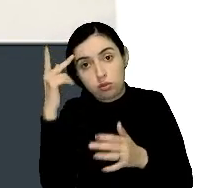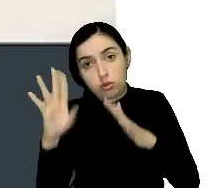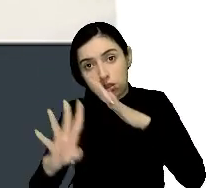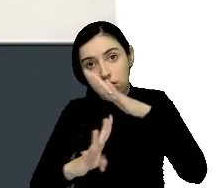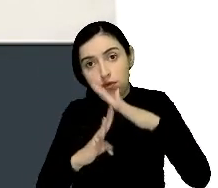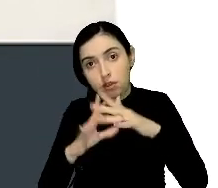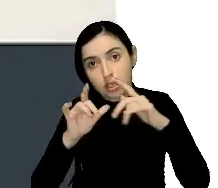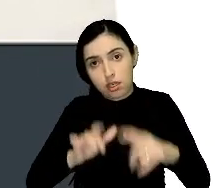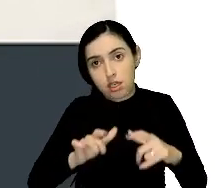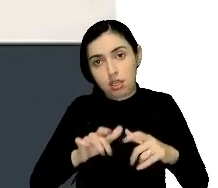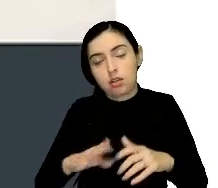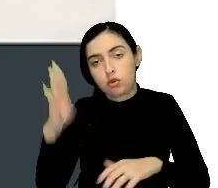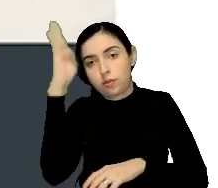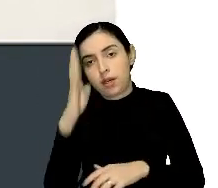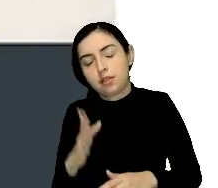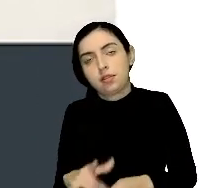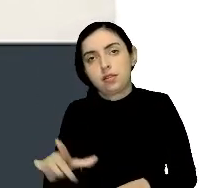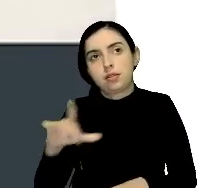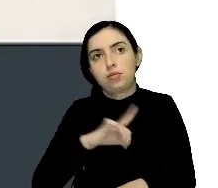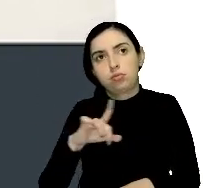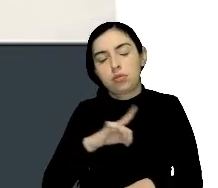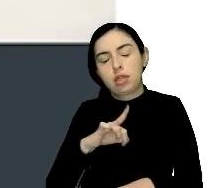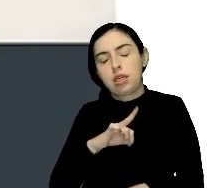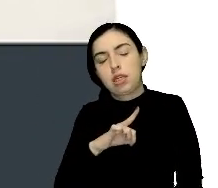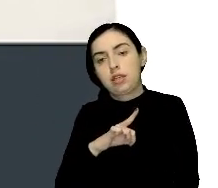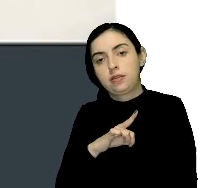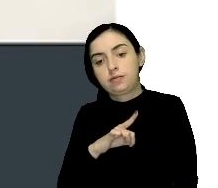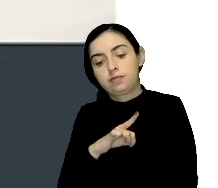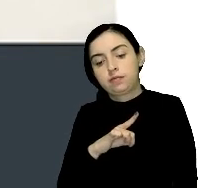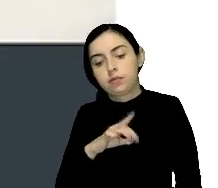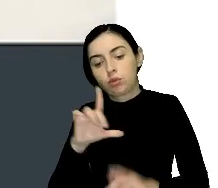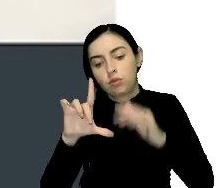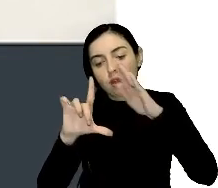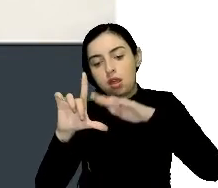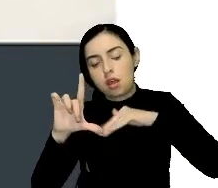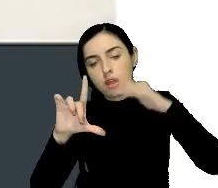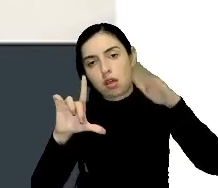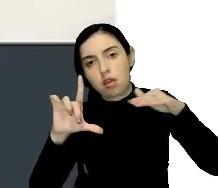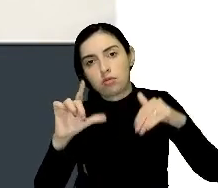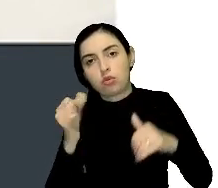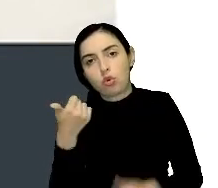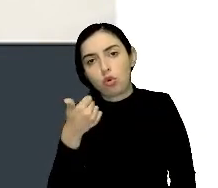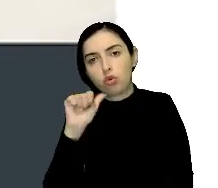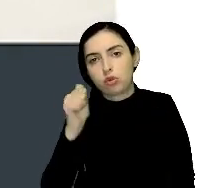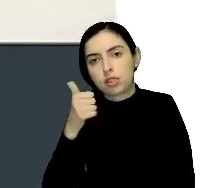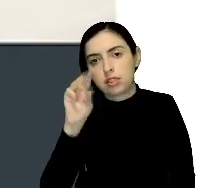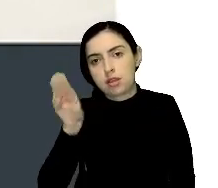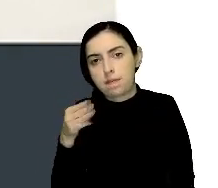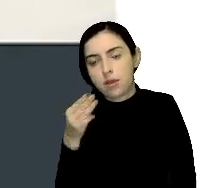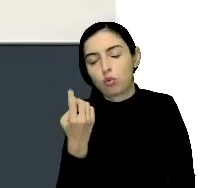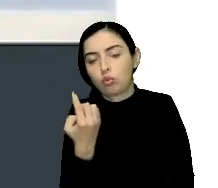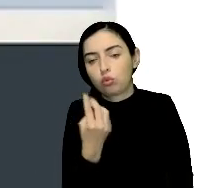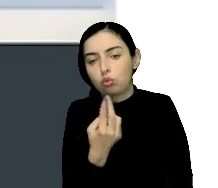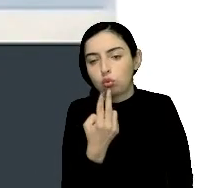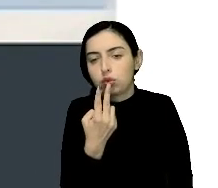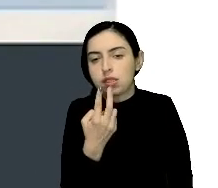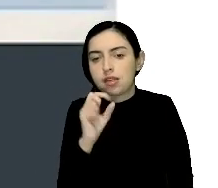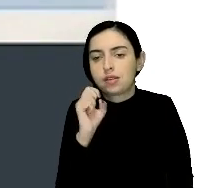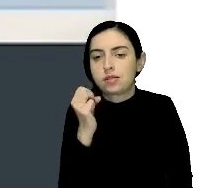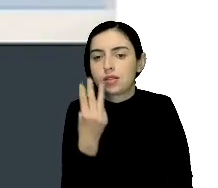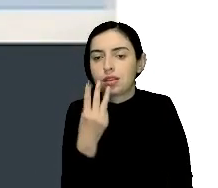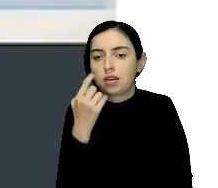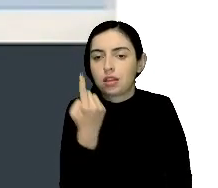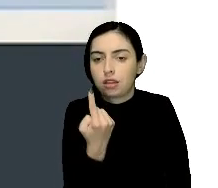aqui no Brasil. Aqui tem o retrato atual, né, 11.231 de